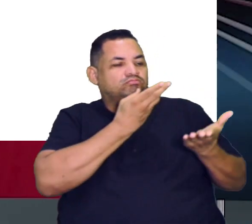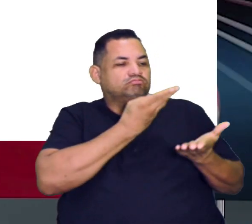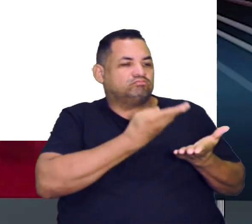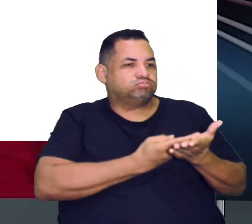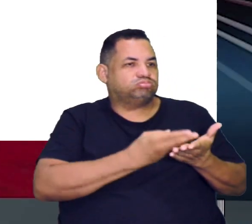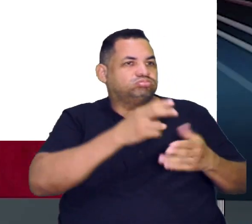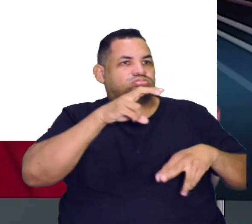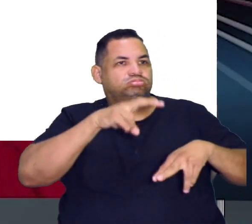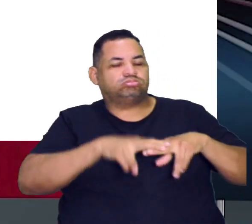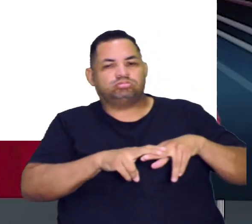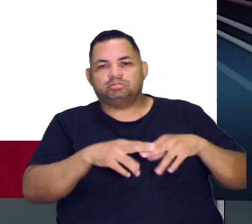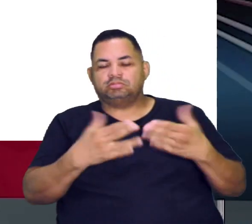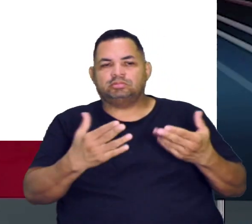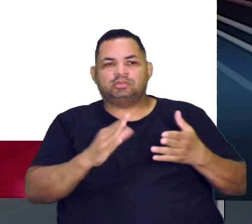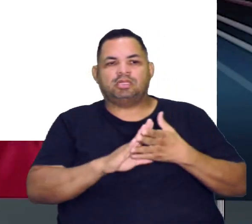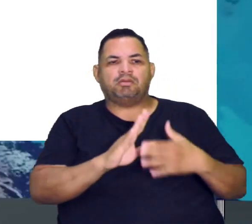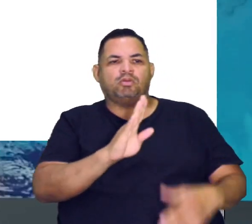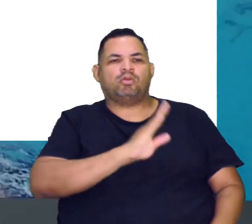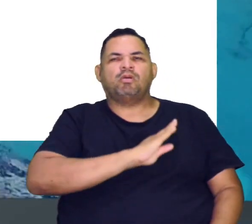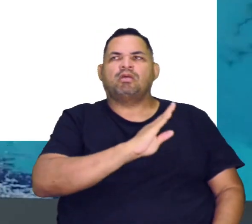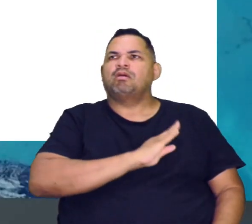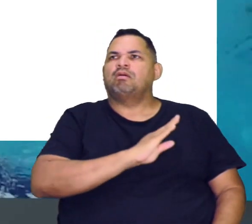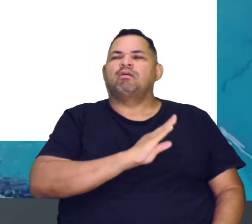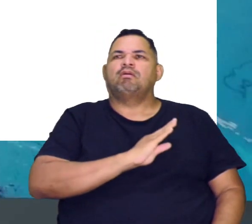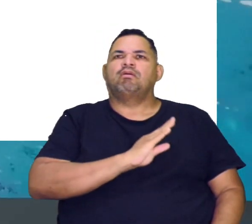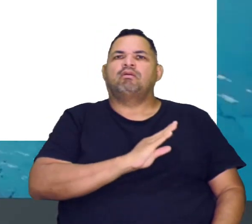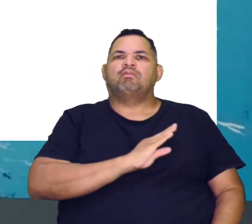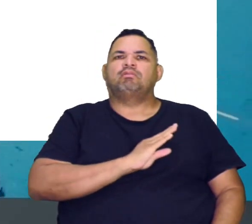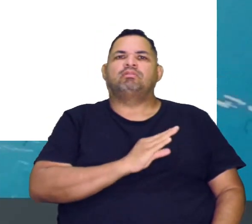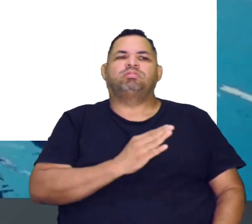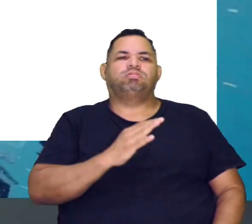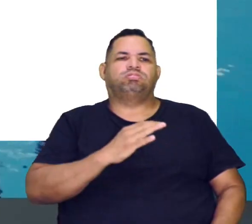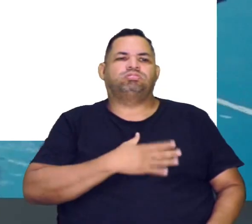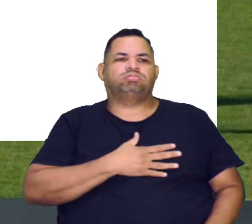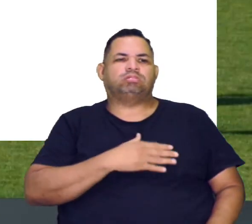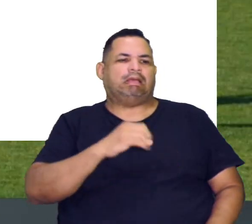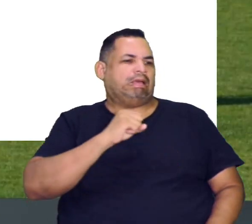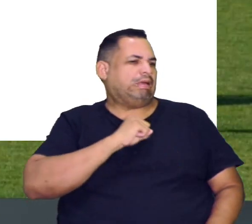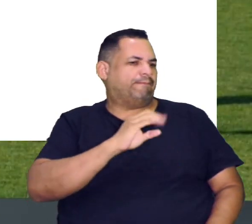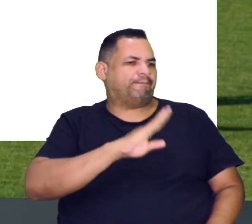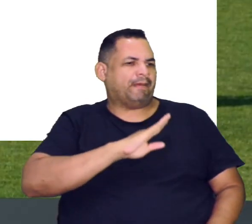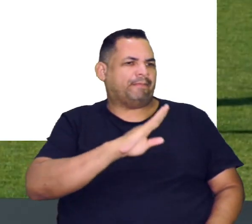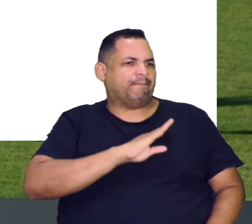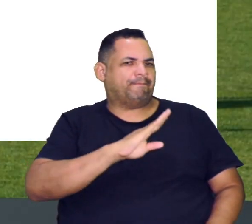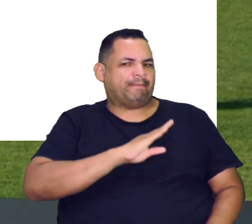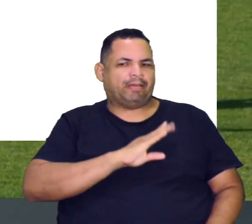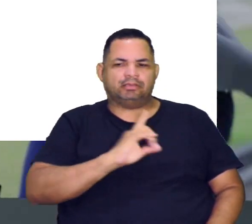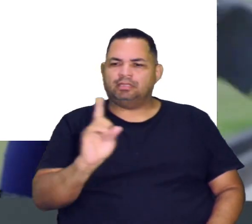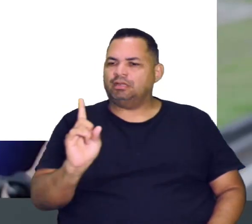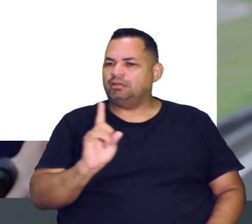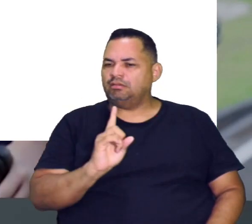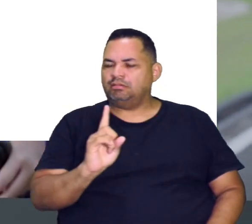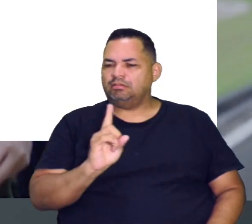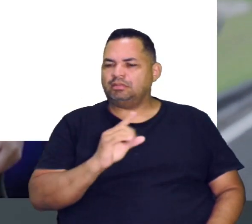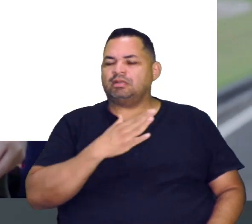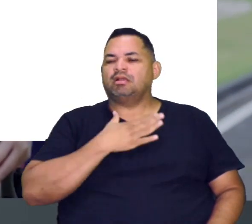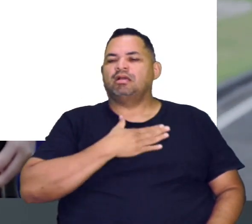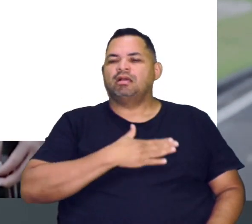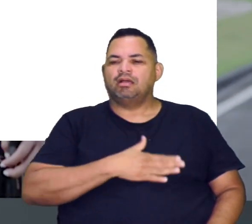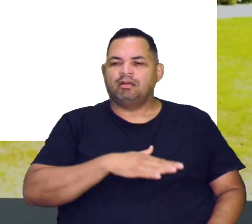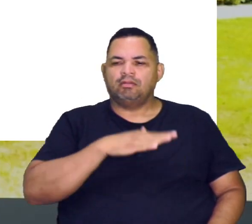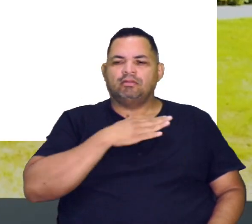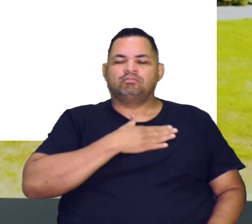sua cama, não é para o seu coração estar aí sentindo, pulsando, né, batendo mais rápido, é para ele